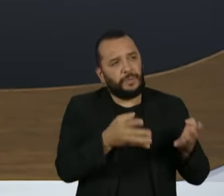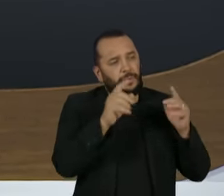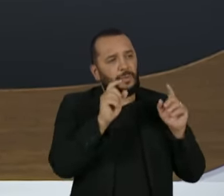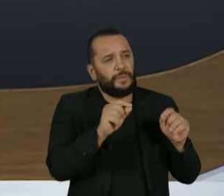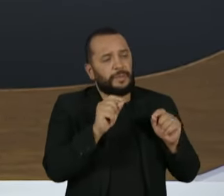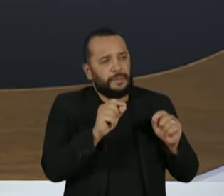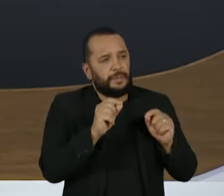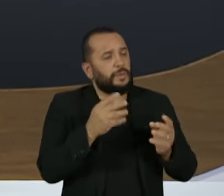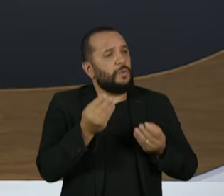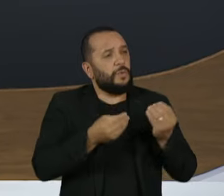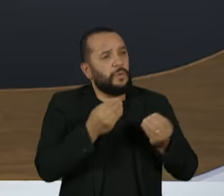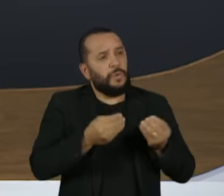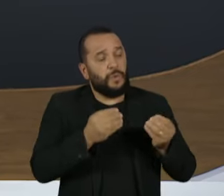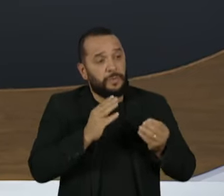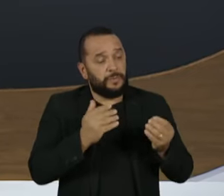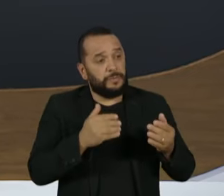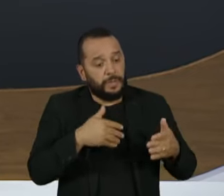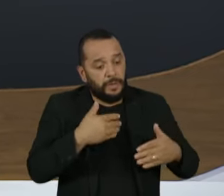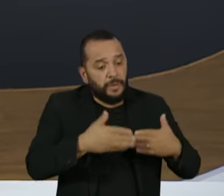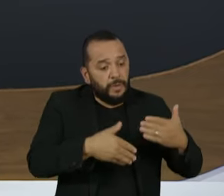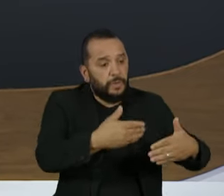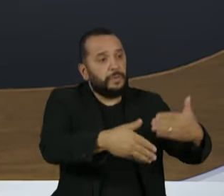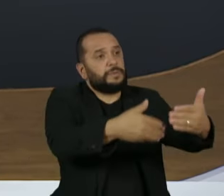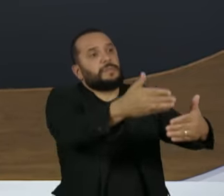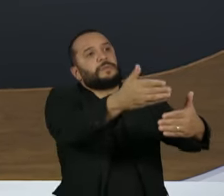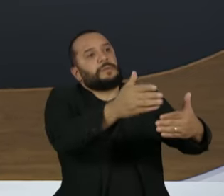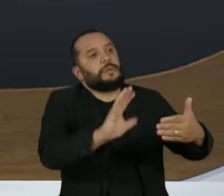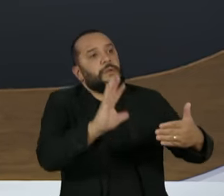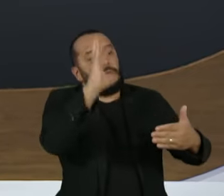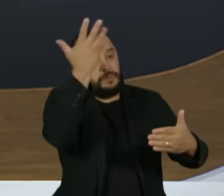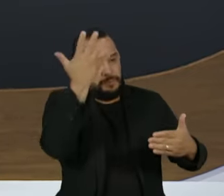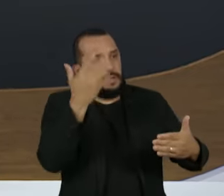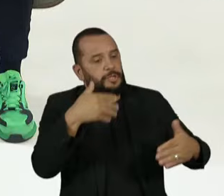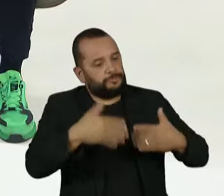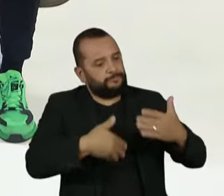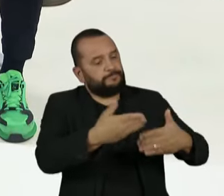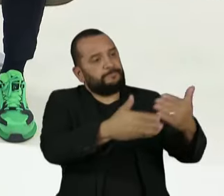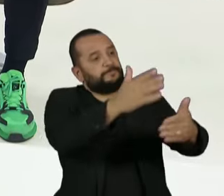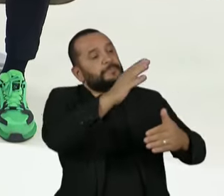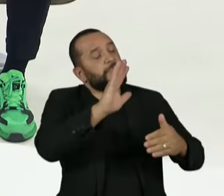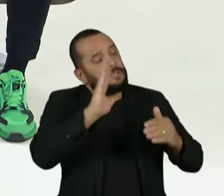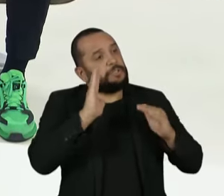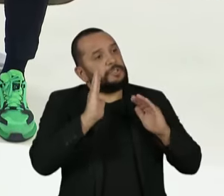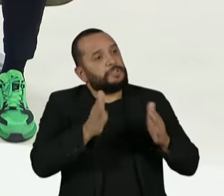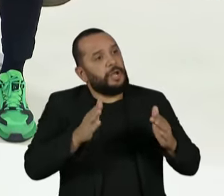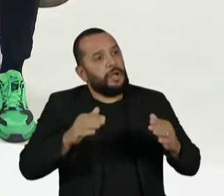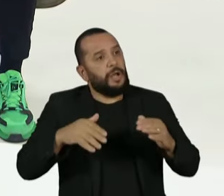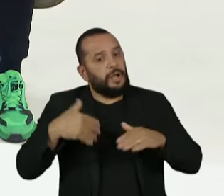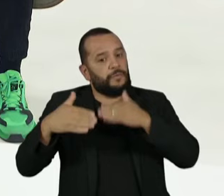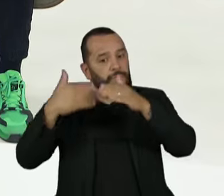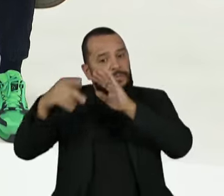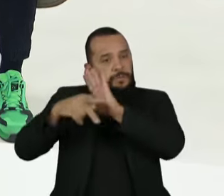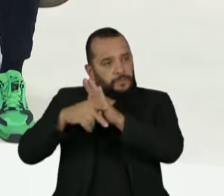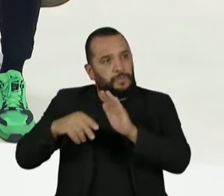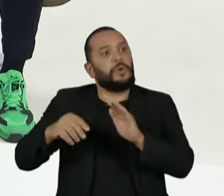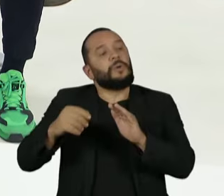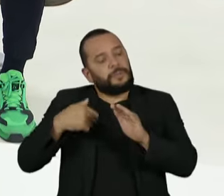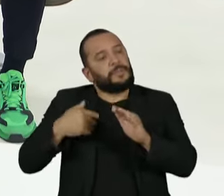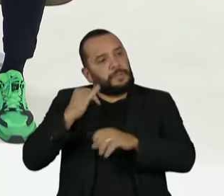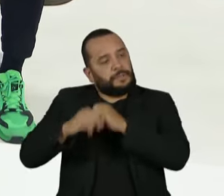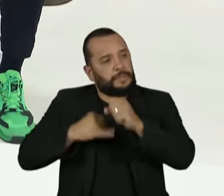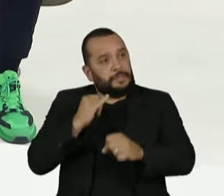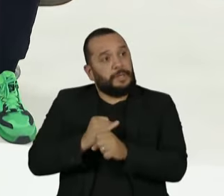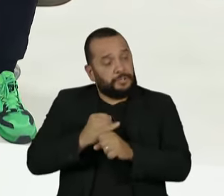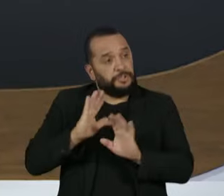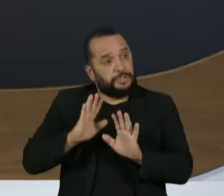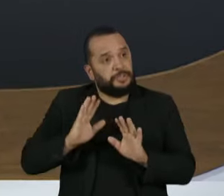sobre as consequências da Revolução digital na vida das democracias e no fomento aos extremismos e